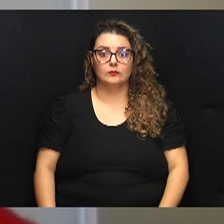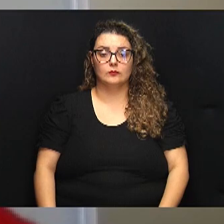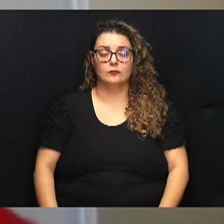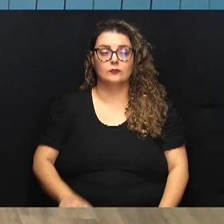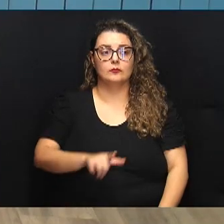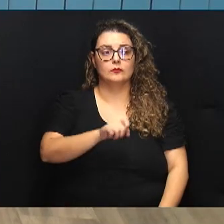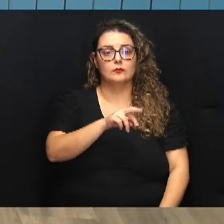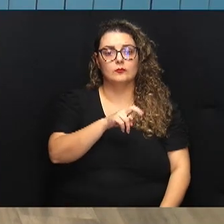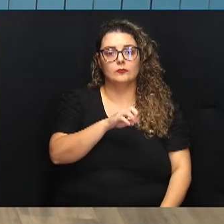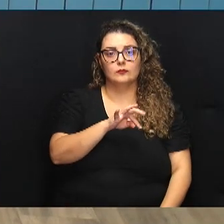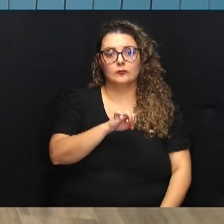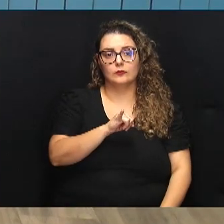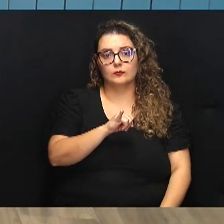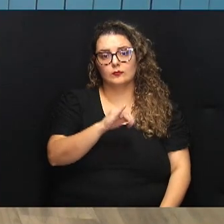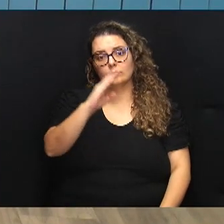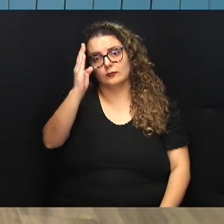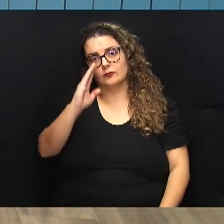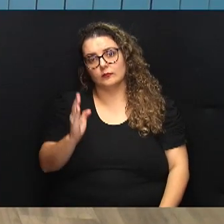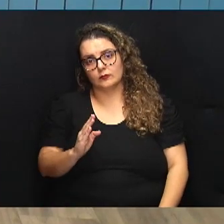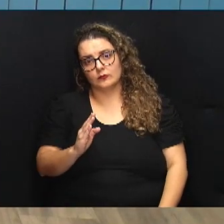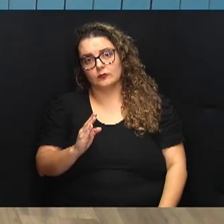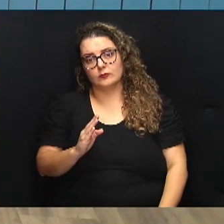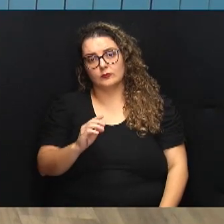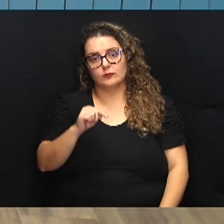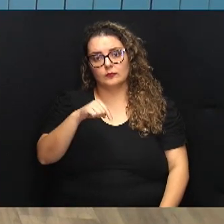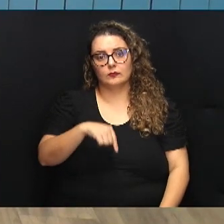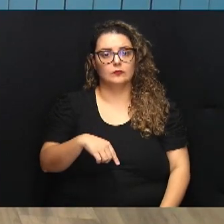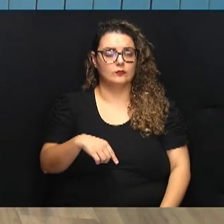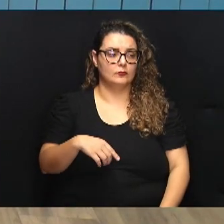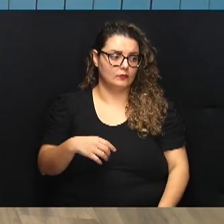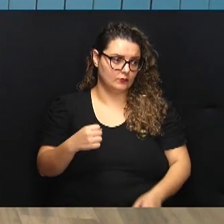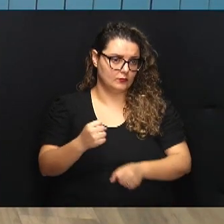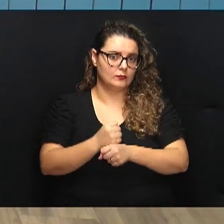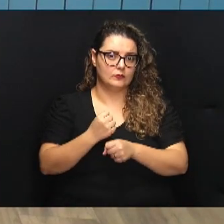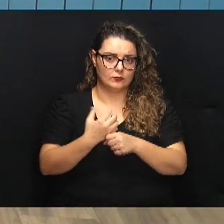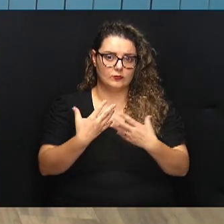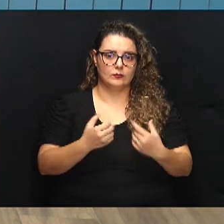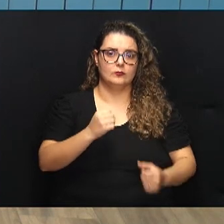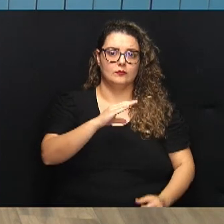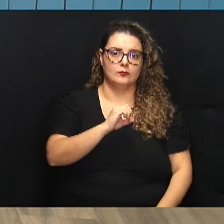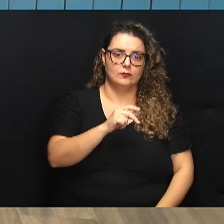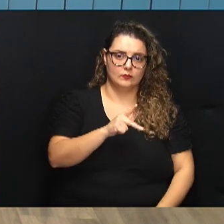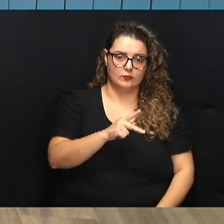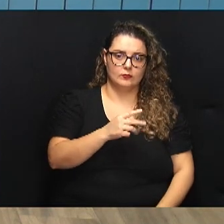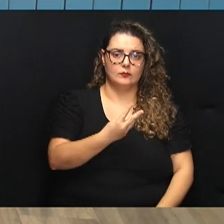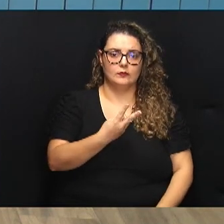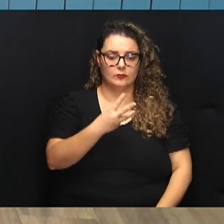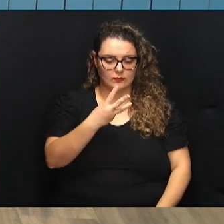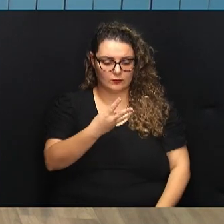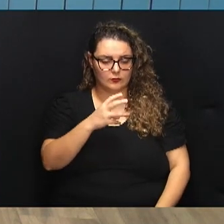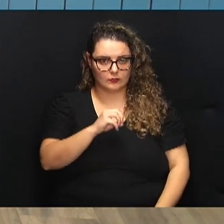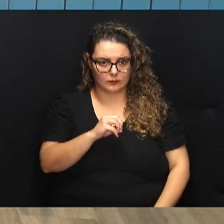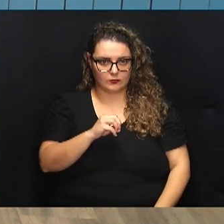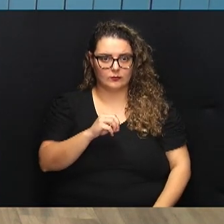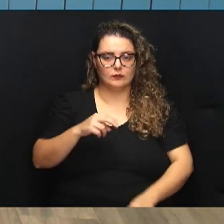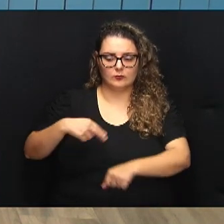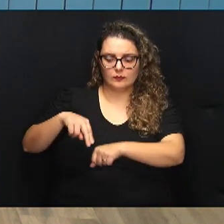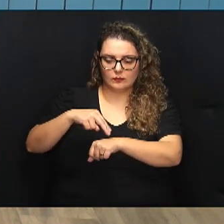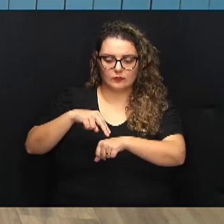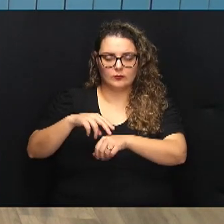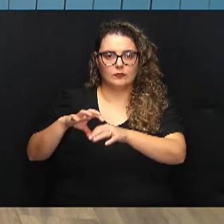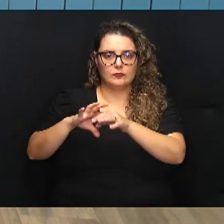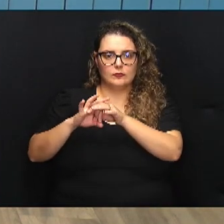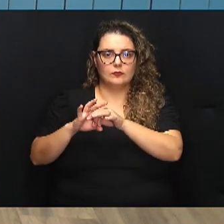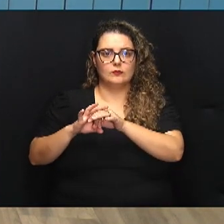Lorete, o Brasil ele vai sediar neste ano a COP30, que é a Conferência das Nações Unidas sobre as Mudanças Climáticas.